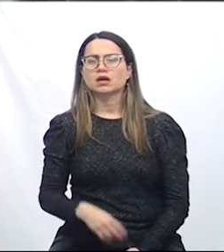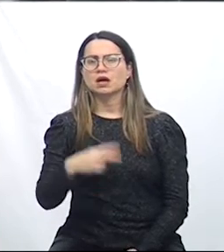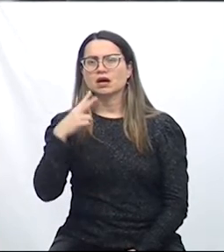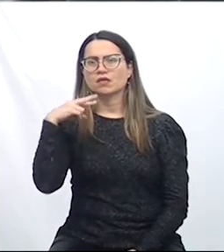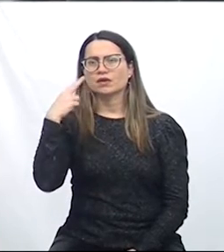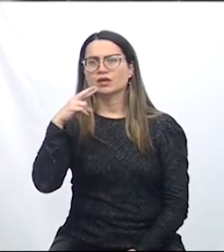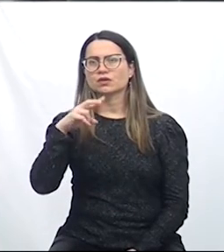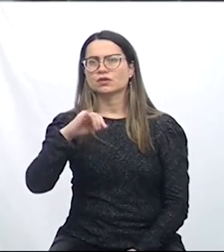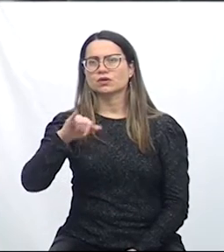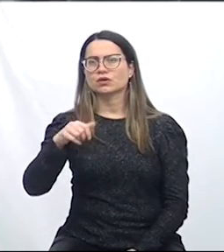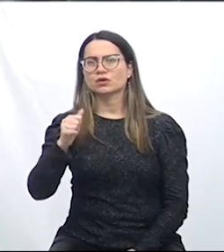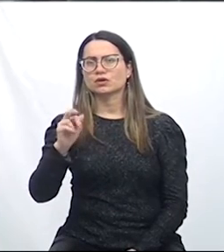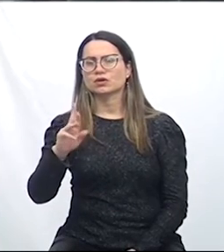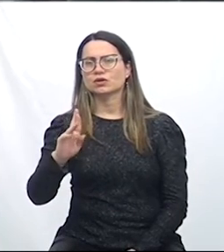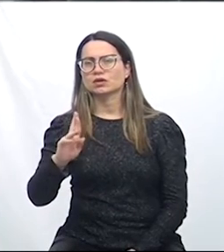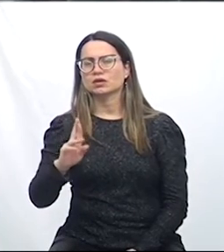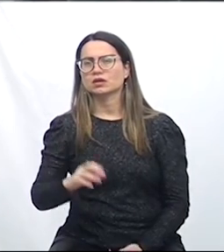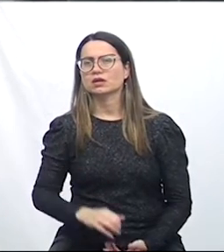Alexandre.